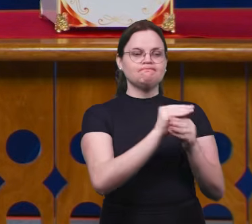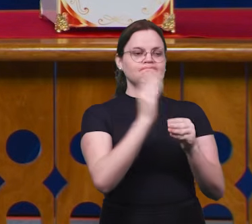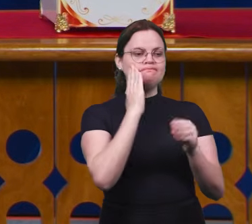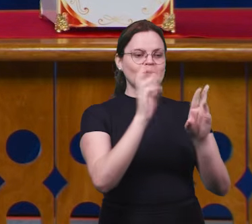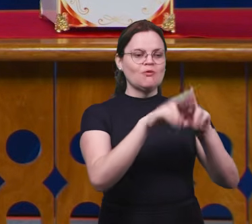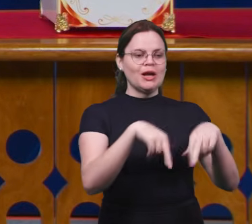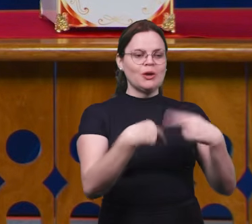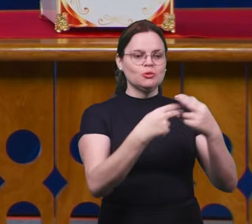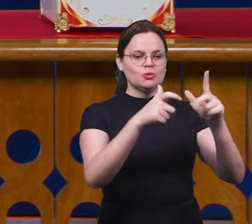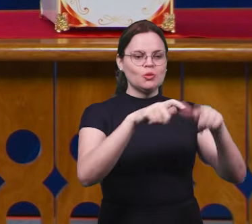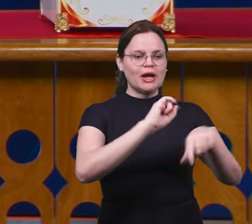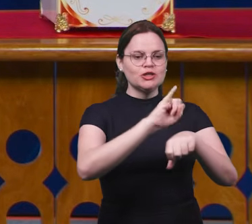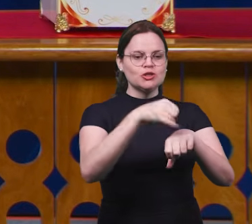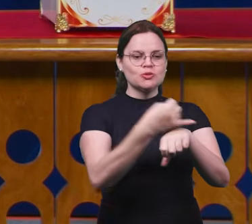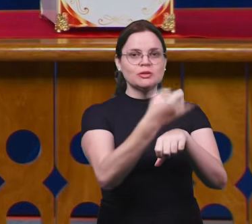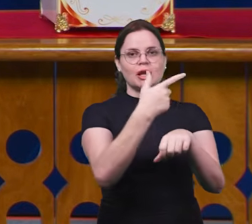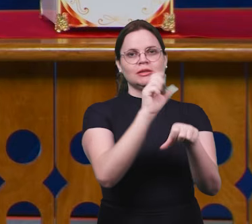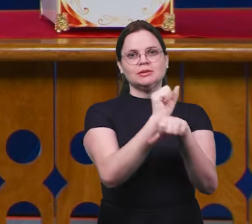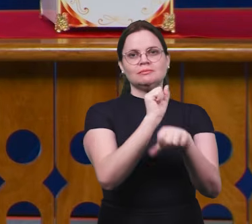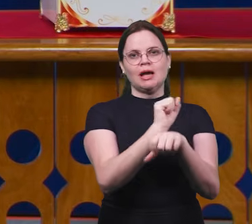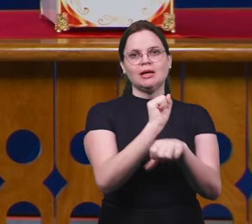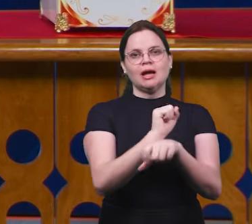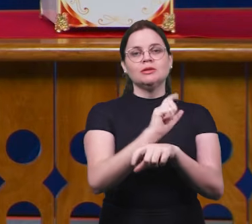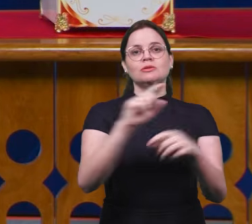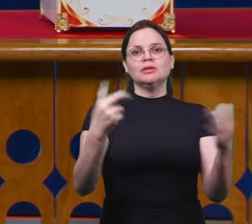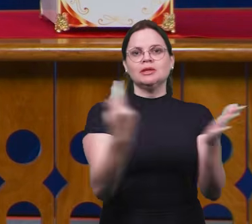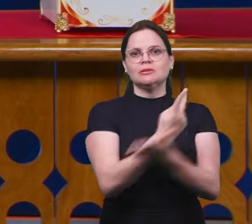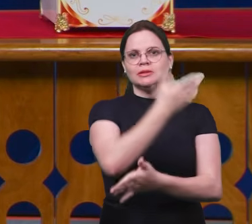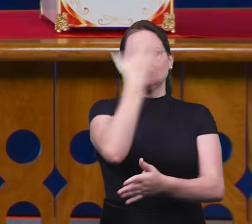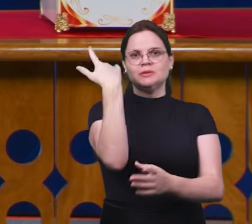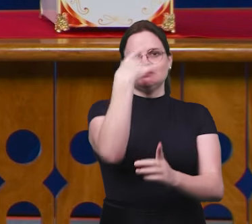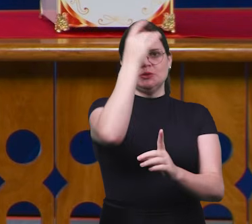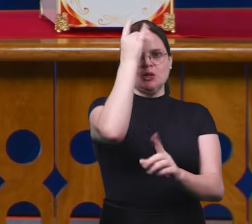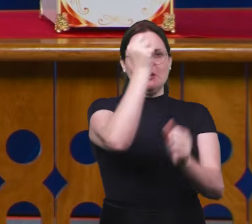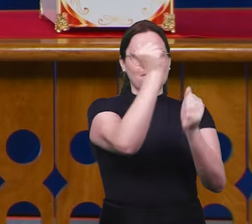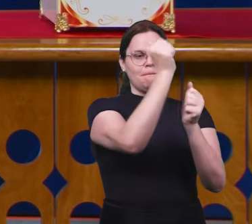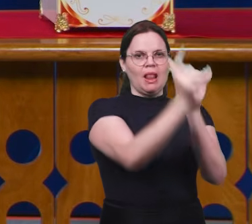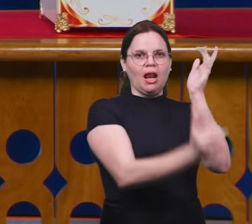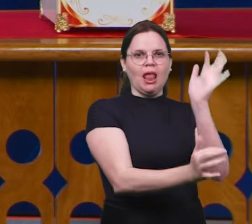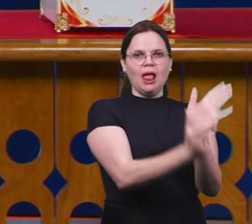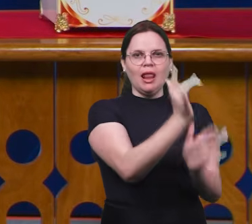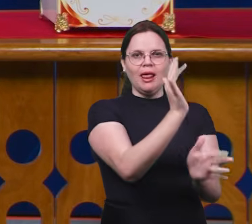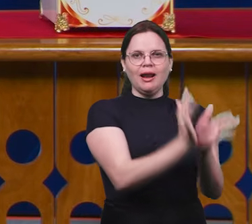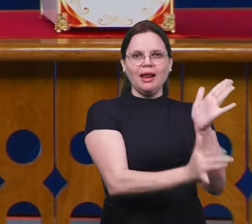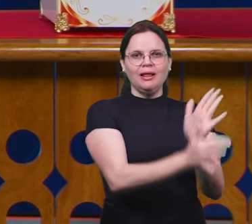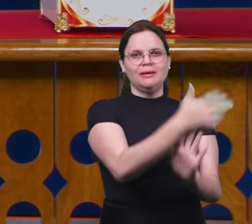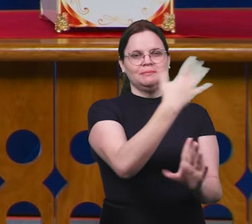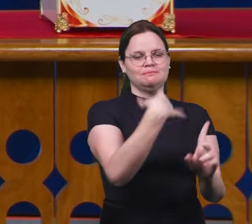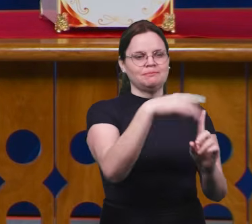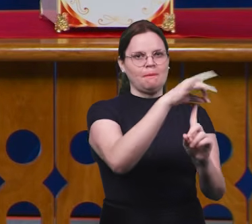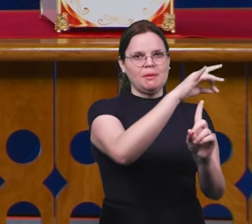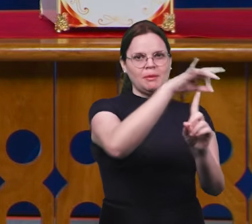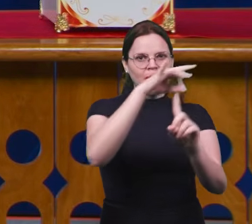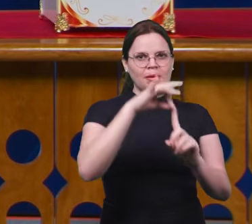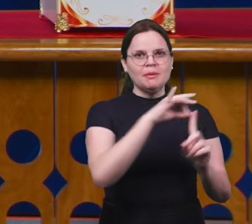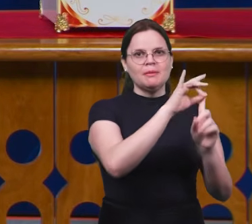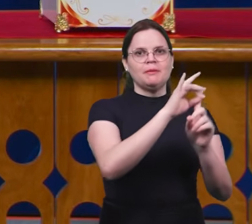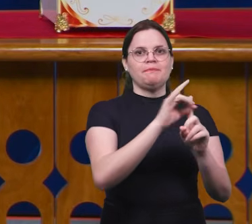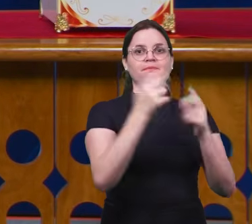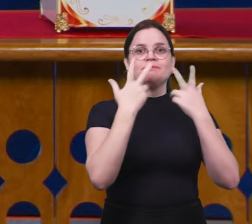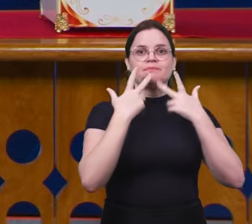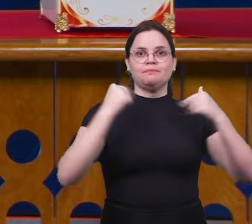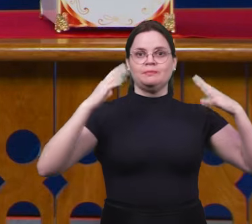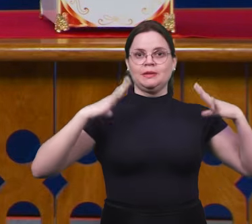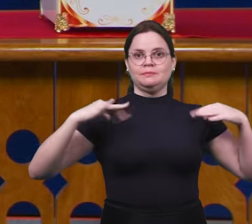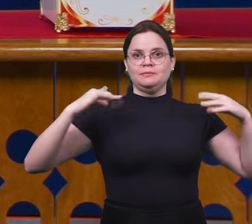estavam reunidos e viram o Espírito Santo descer sobre eles naquele dia em que línguas